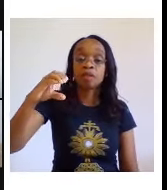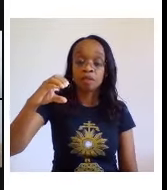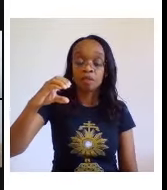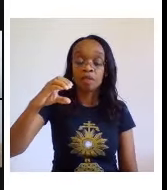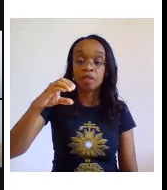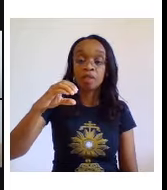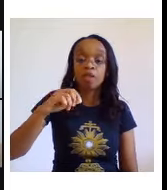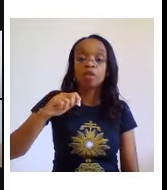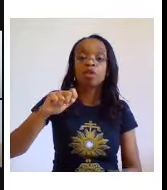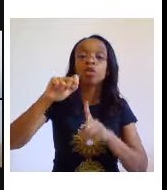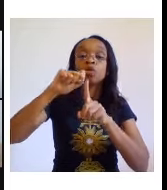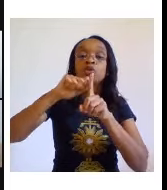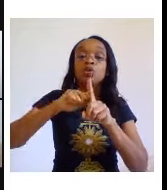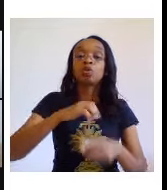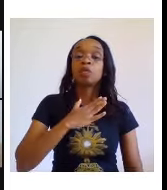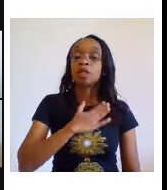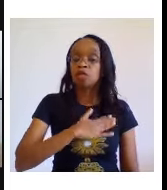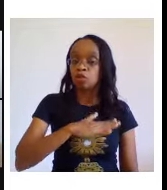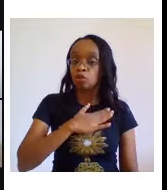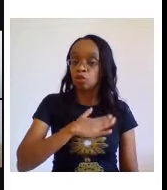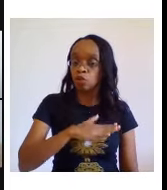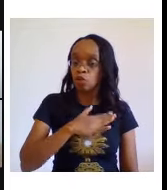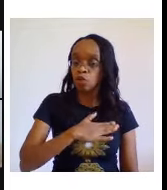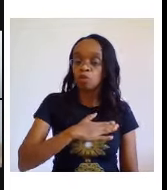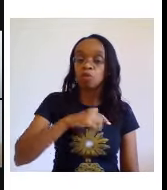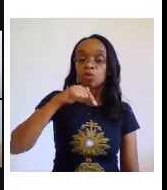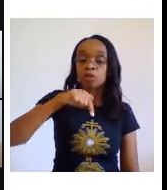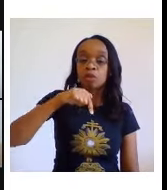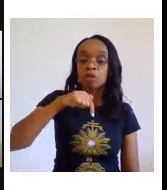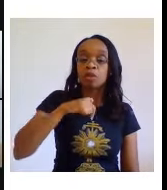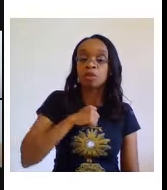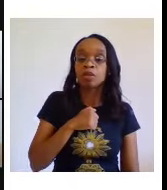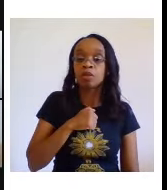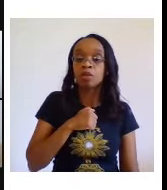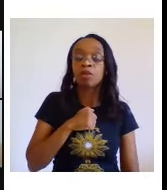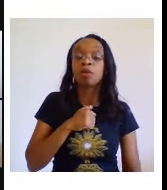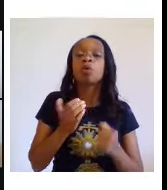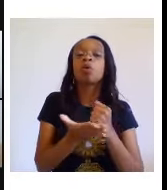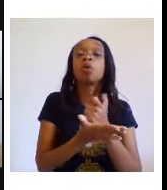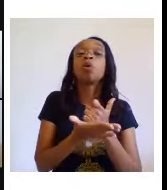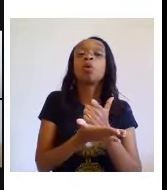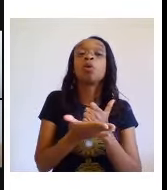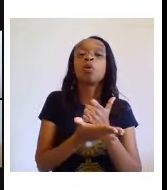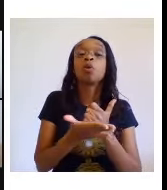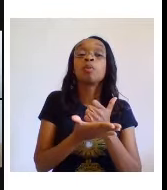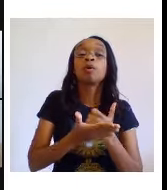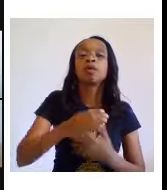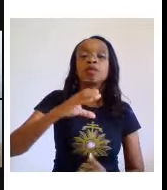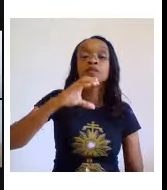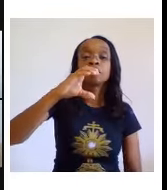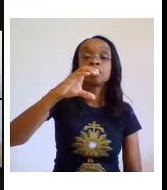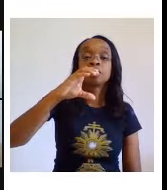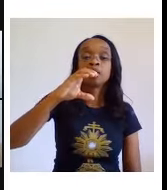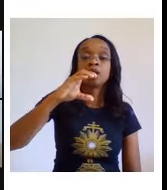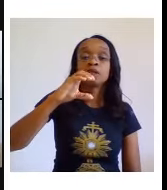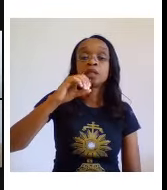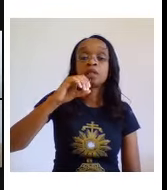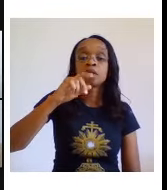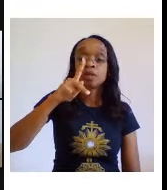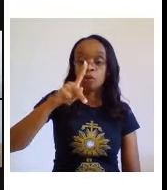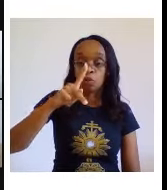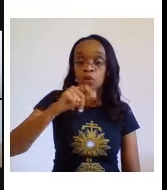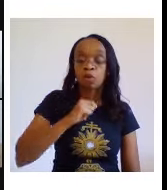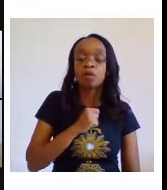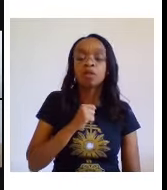E parece que esse é para embasar a COP, e em fevereiro deve sair um outro,